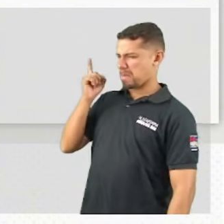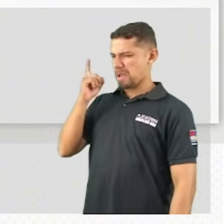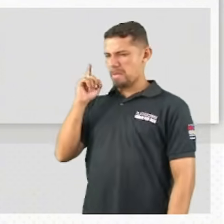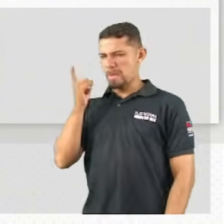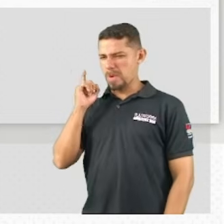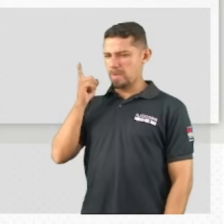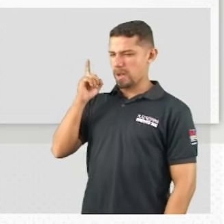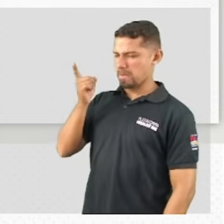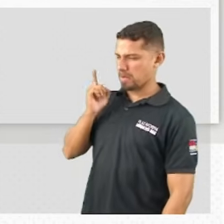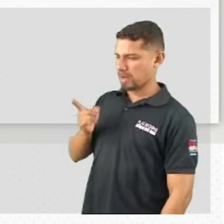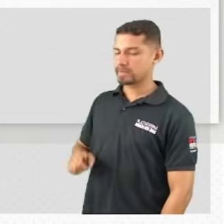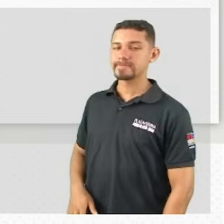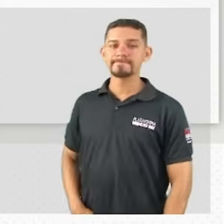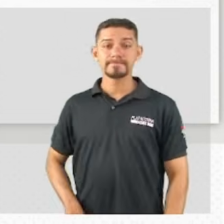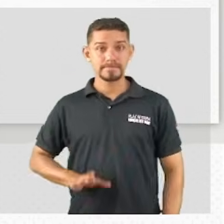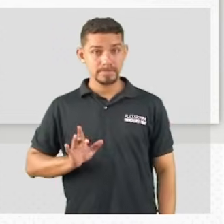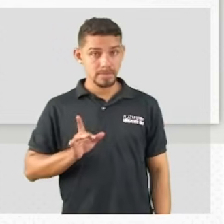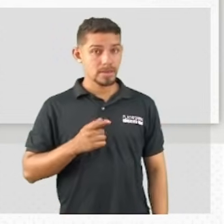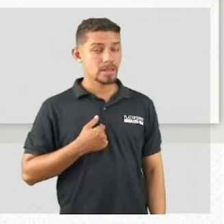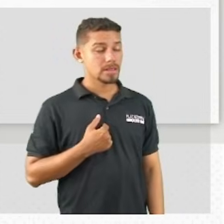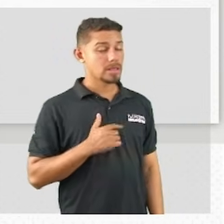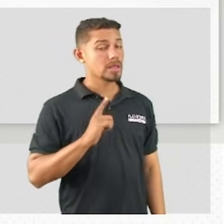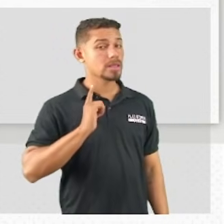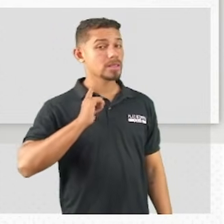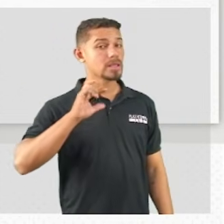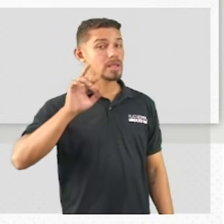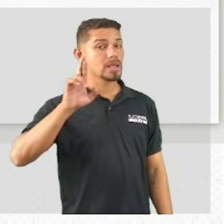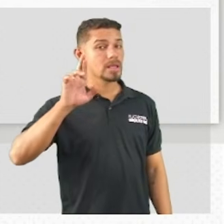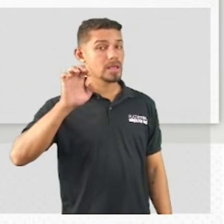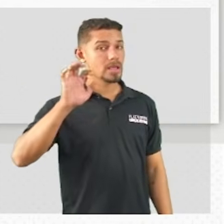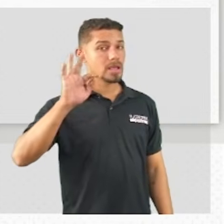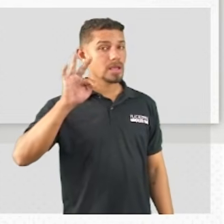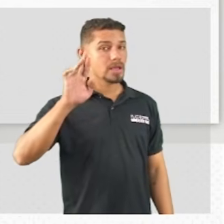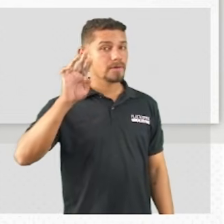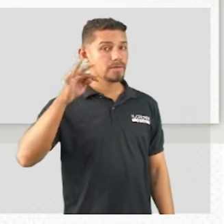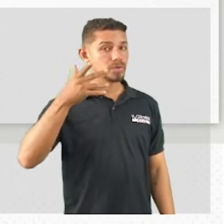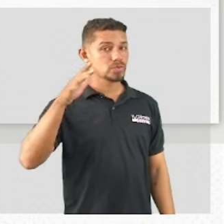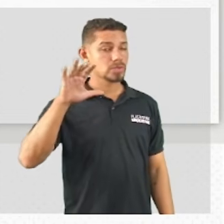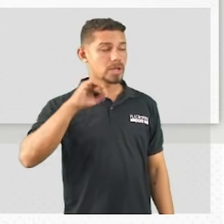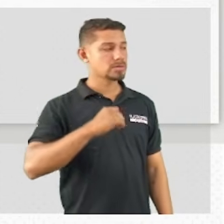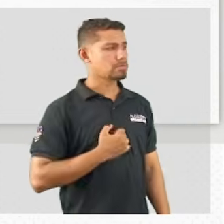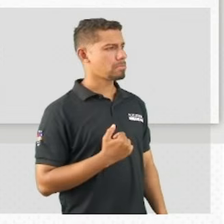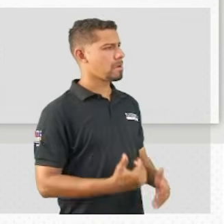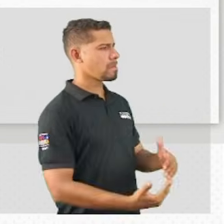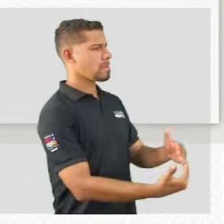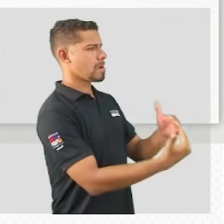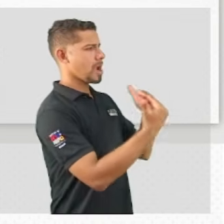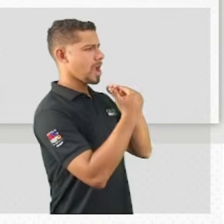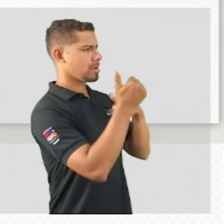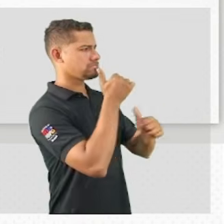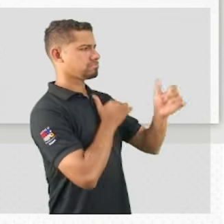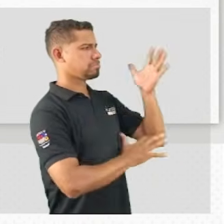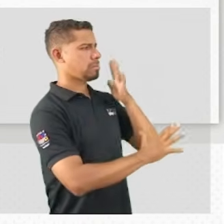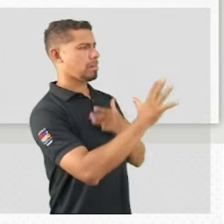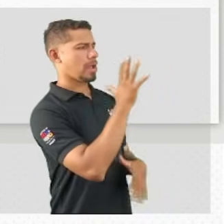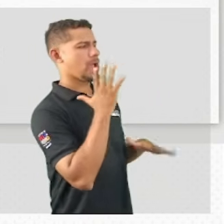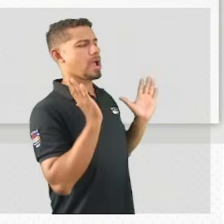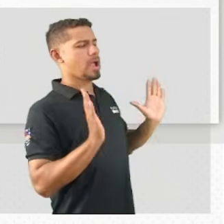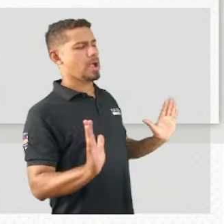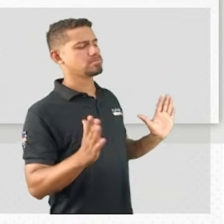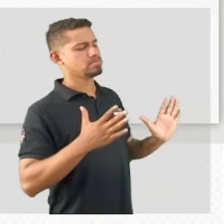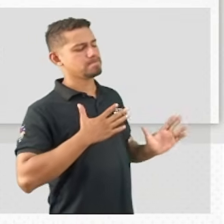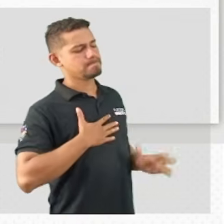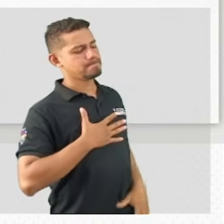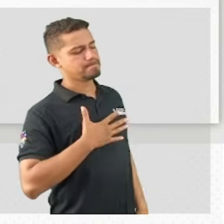vai ter um outro momento que é a refutação dos argumentos contrários, né? Então, eu fiz um argumento, eu vou refutar